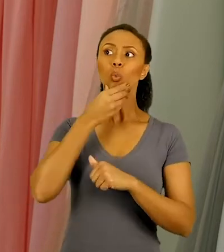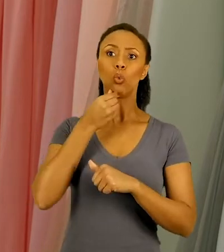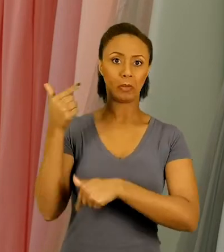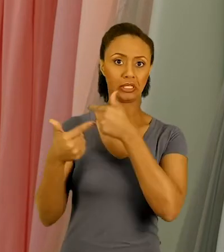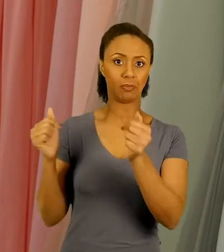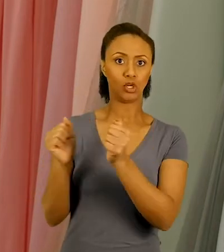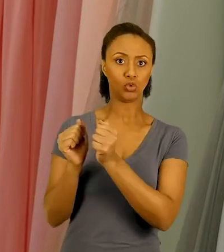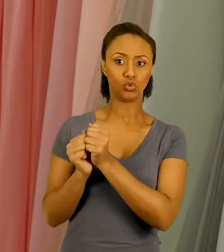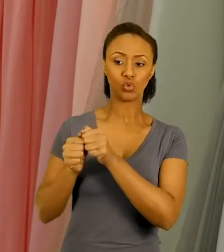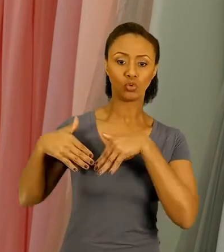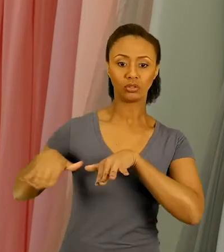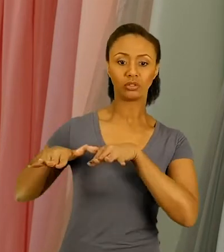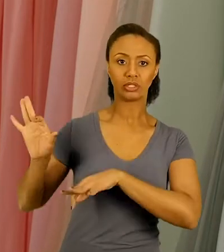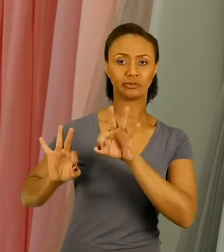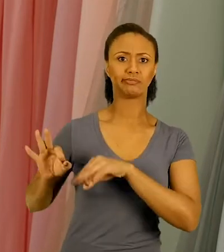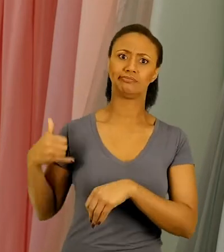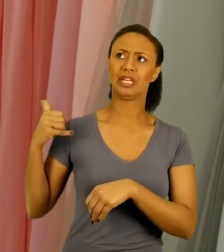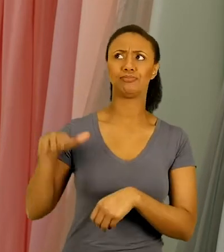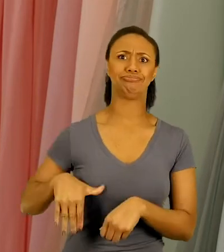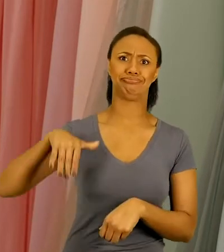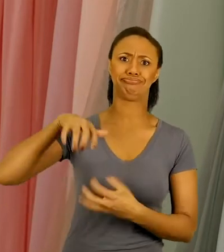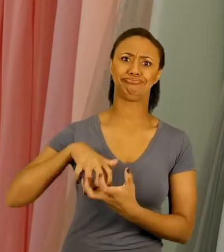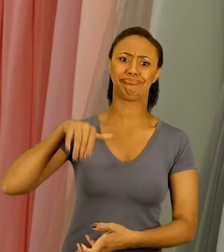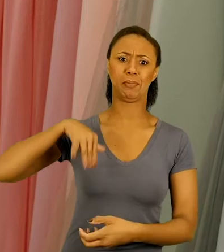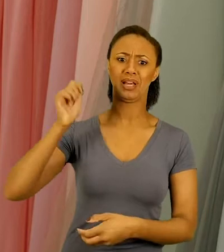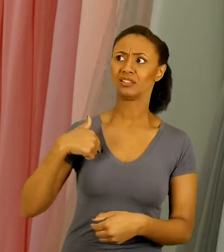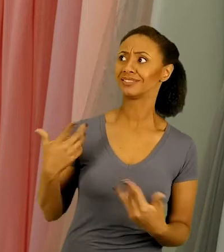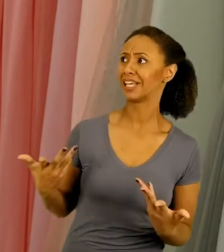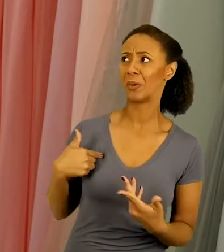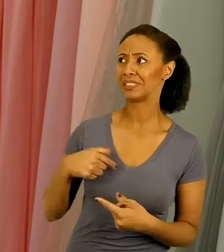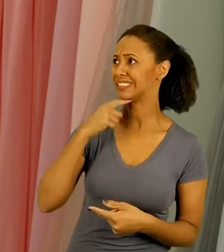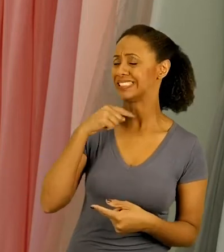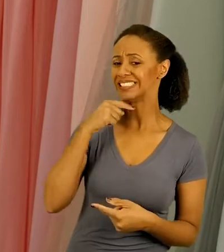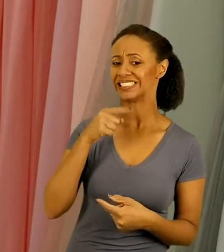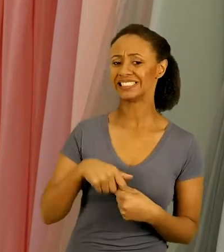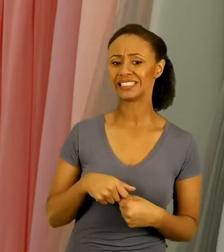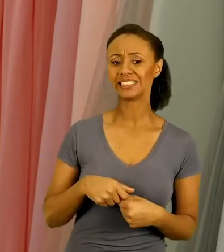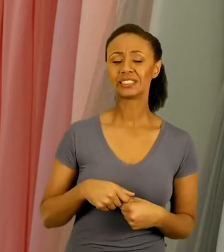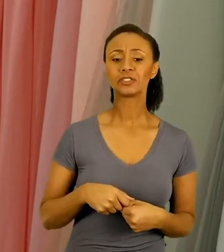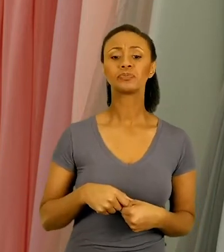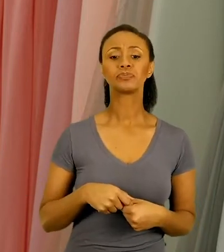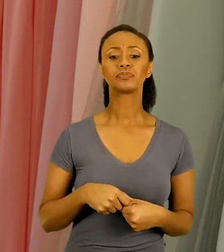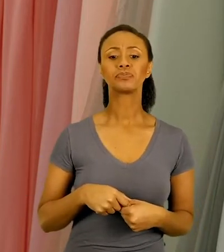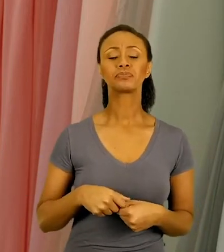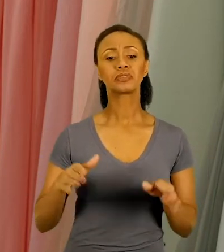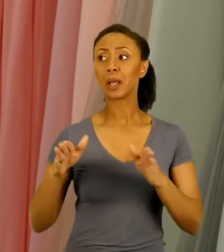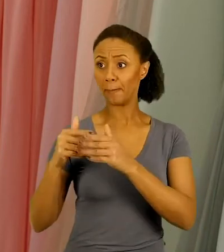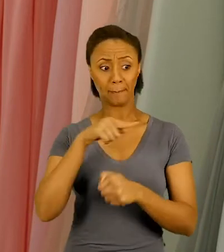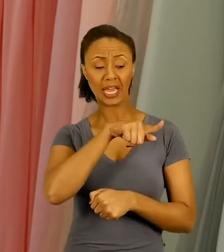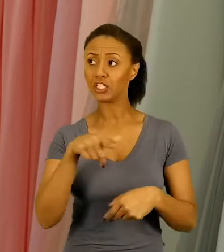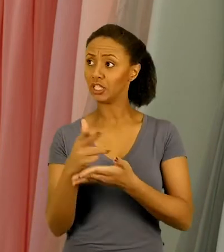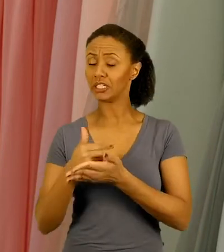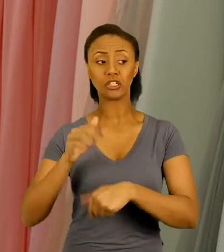sentado, nossa, que era muito mais velho que eu. Eu falei, meu Deus, agora que eu não tenho chance mesmo. Ele falou, pede pra ele sentar aí, pede pra fazer um... Aí ele faz